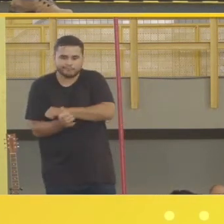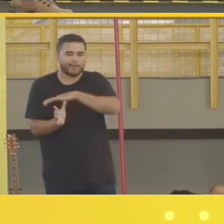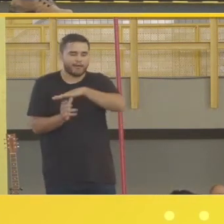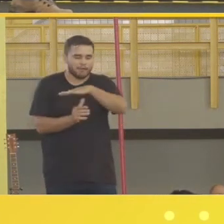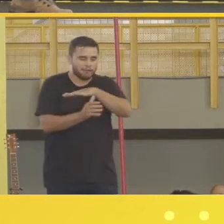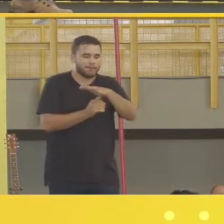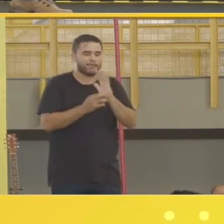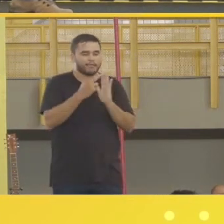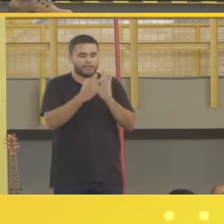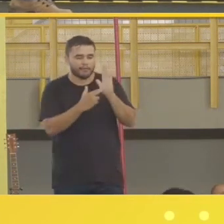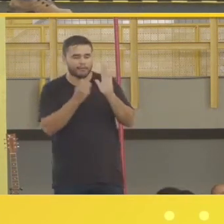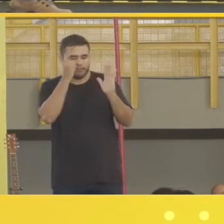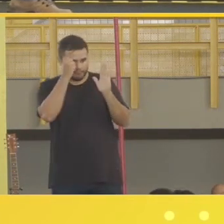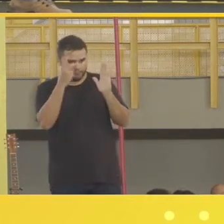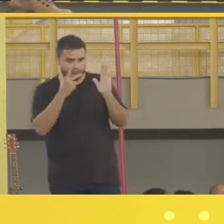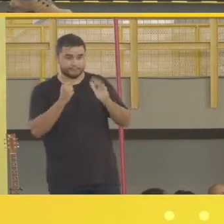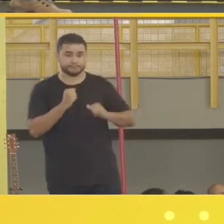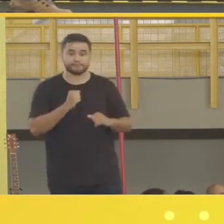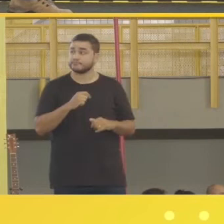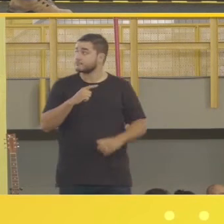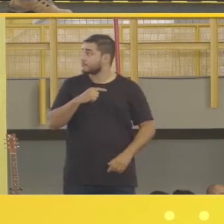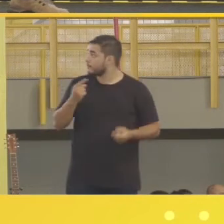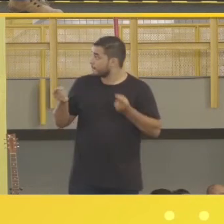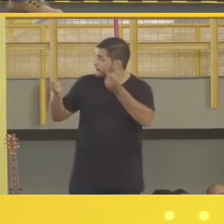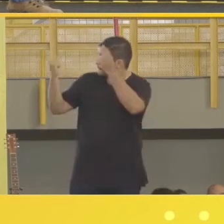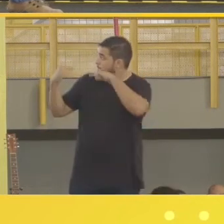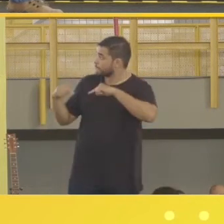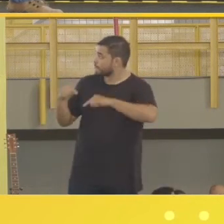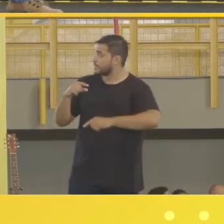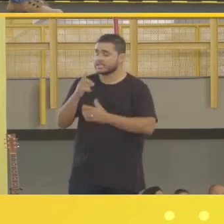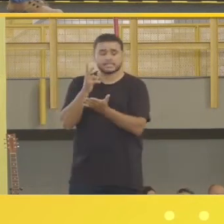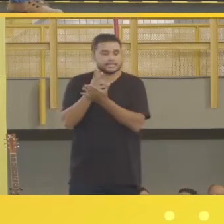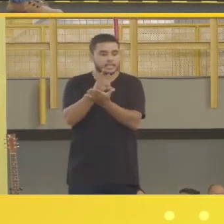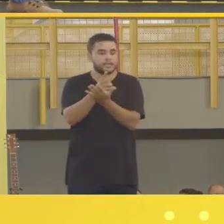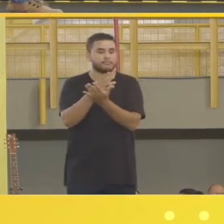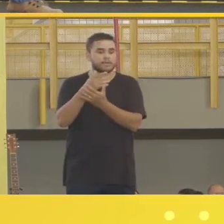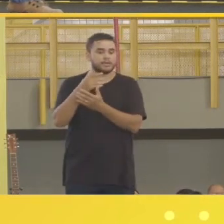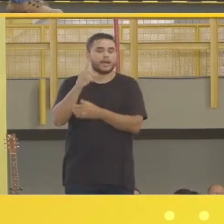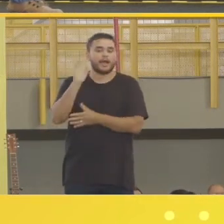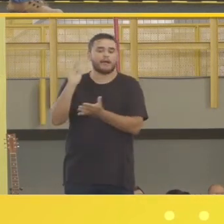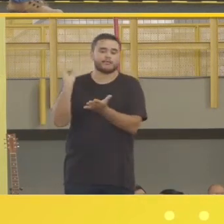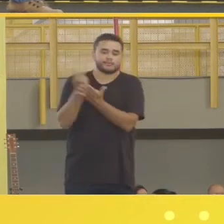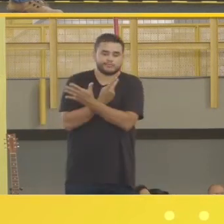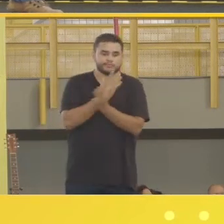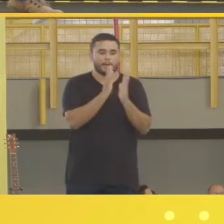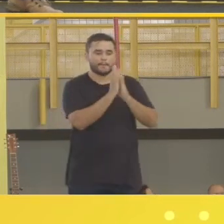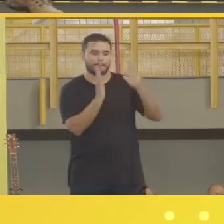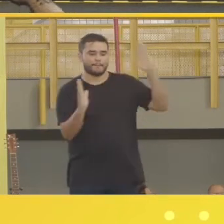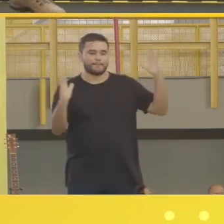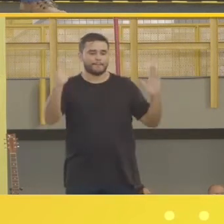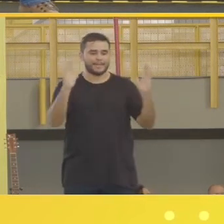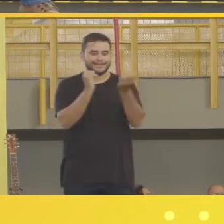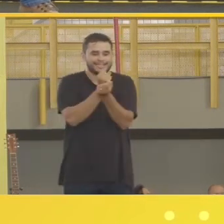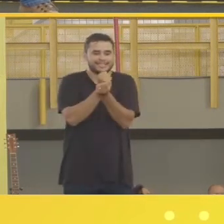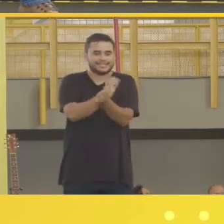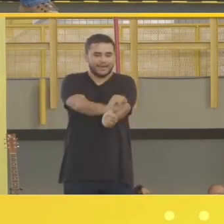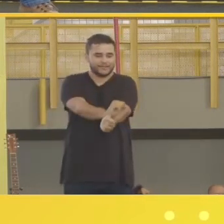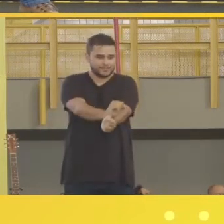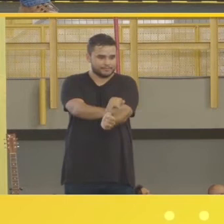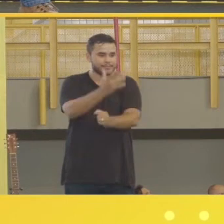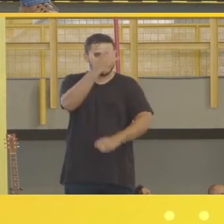questão do peso das estruturas agrárias e do próprio processo de escravidão. É importante dizer que o Brasil,